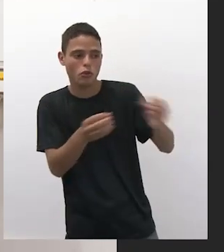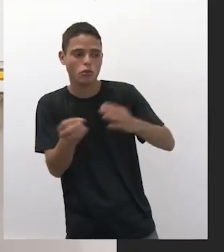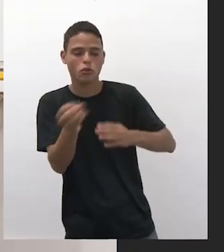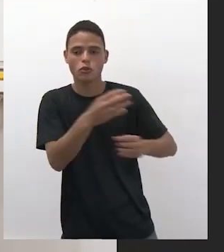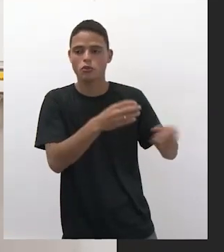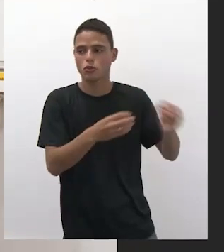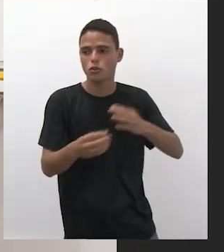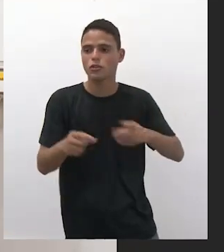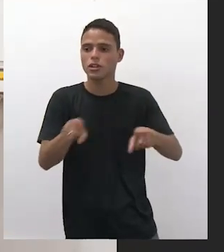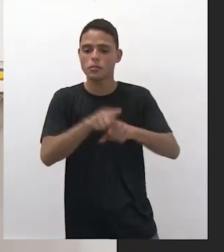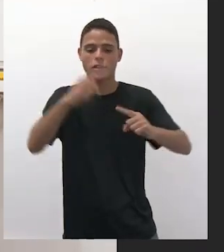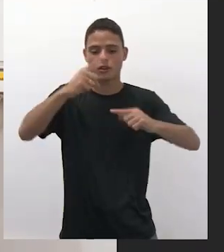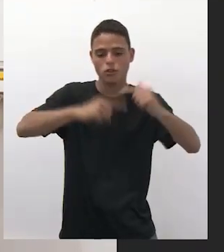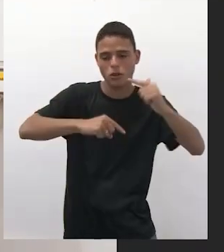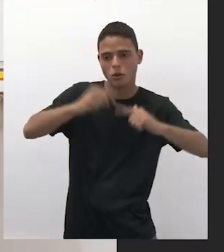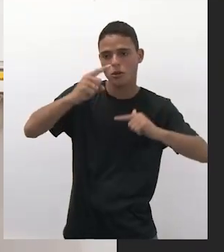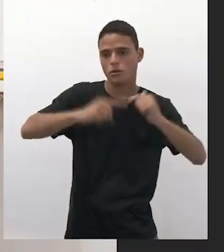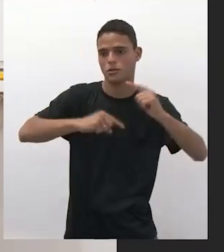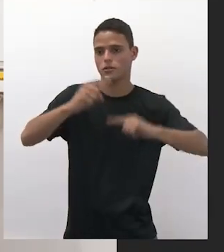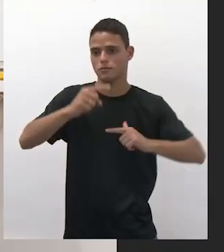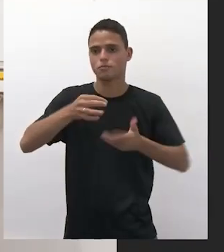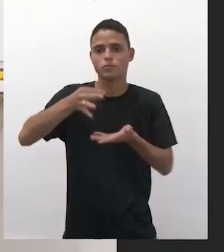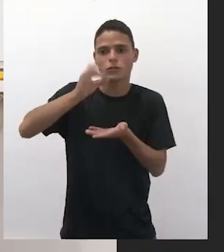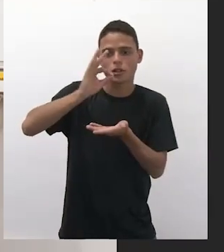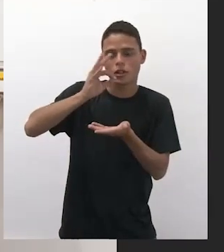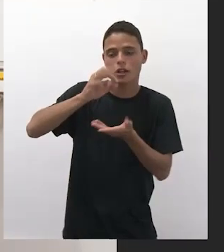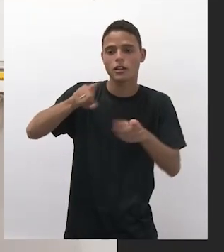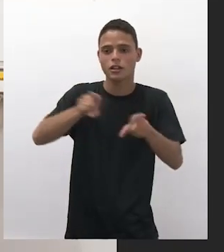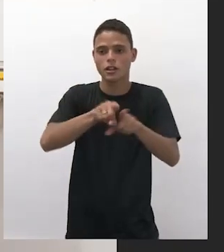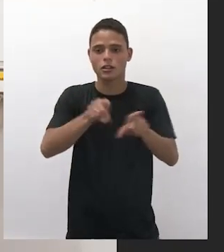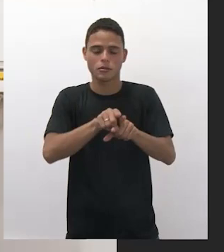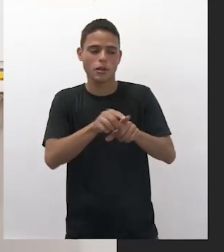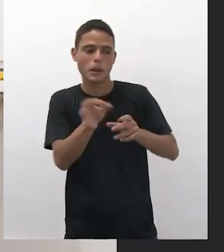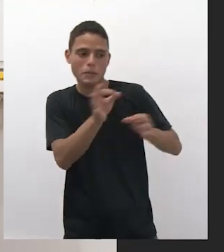moedor, trouxe um torrador de café,